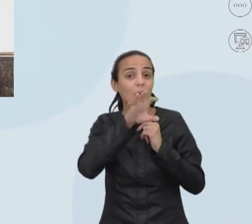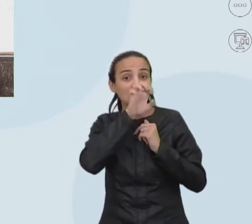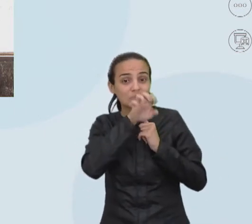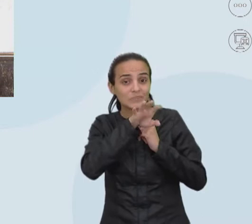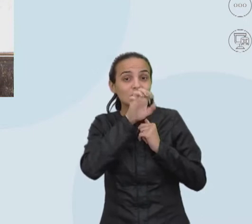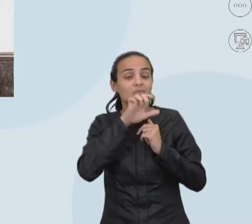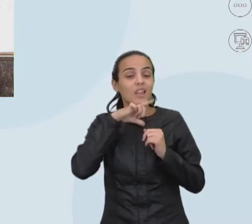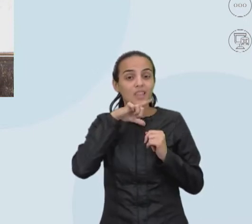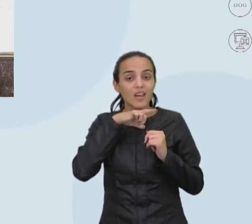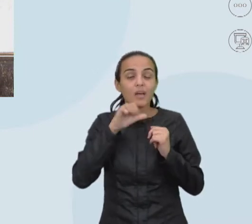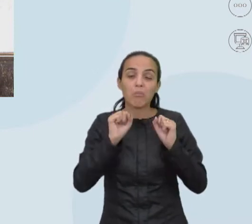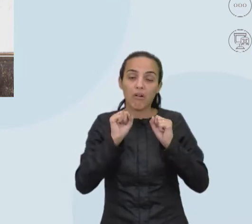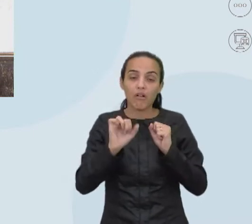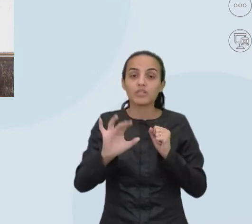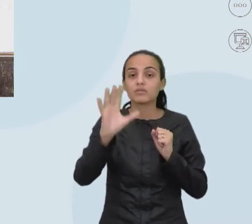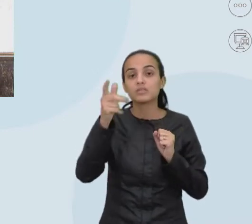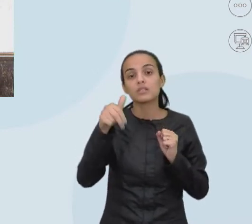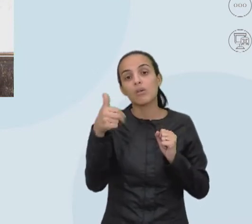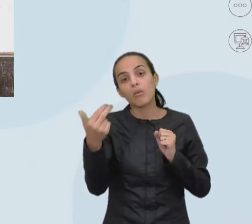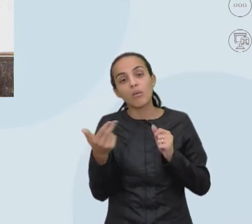respiratórios, pode trazer também